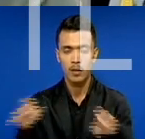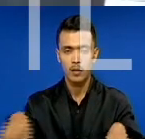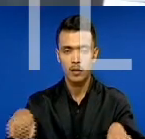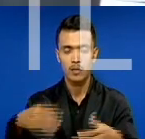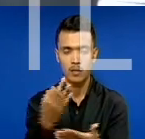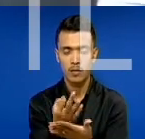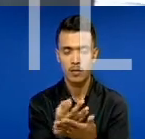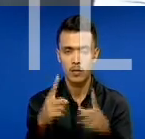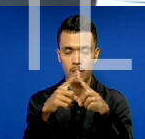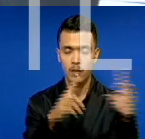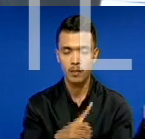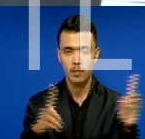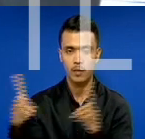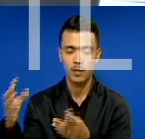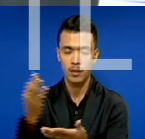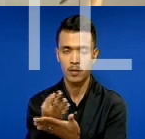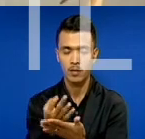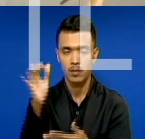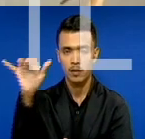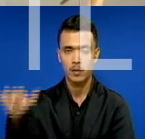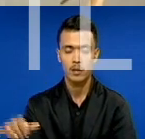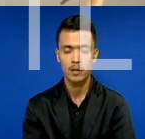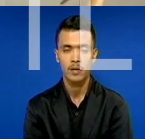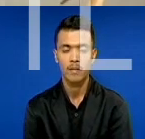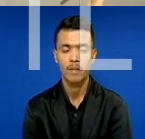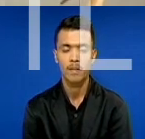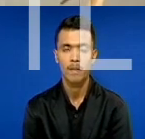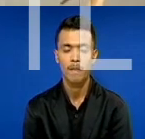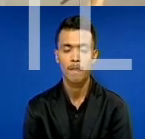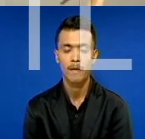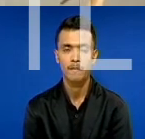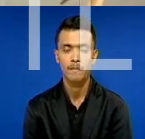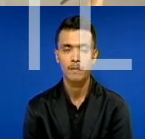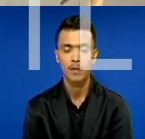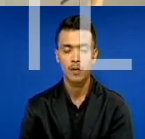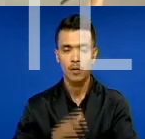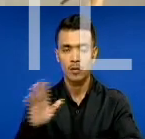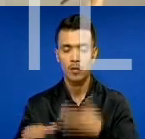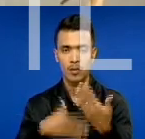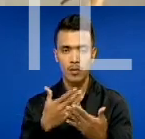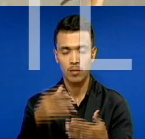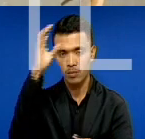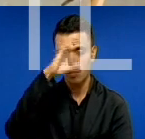financeiro ba execução orçamental sira. Eu tenho ideia que eu estou do buca a casa,